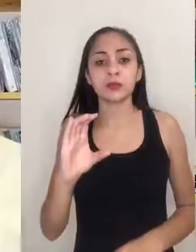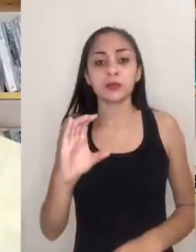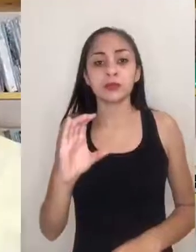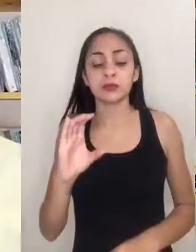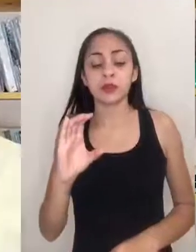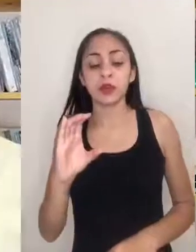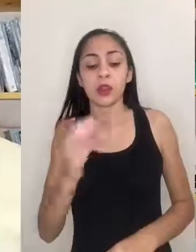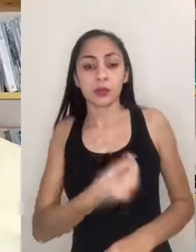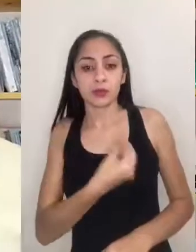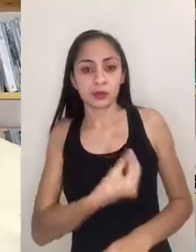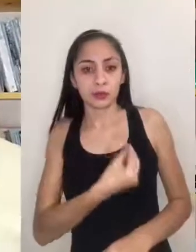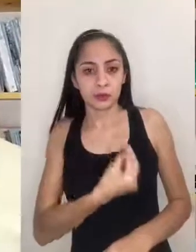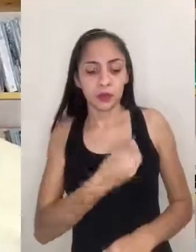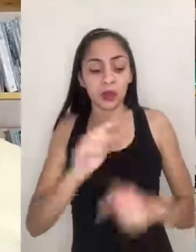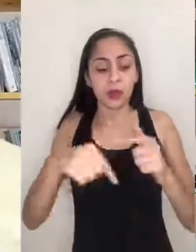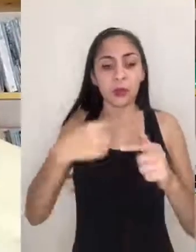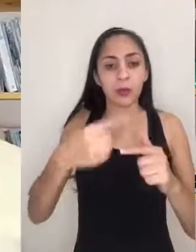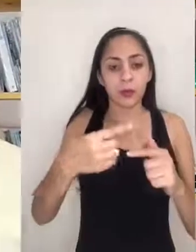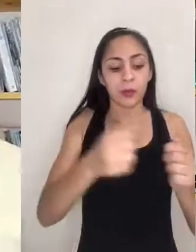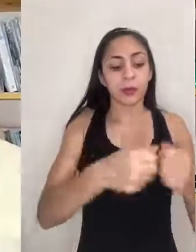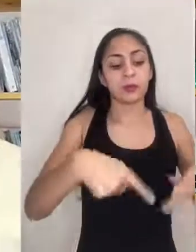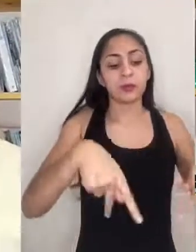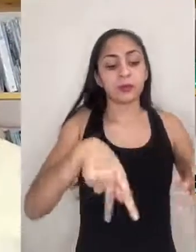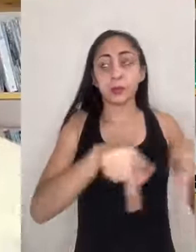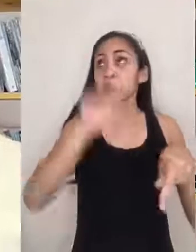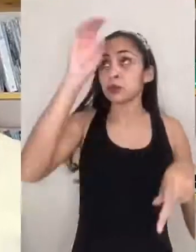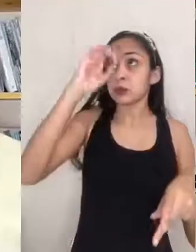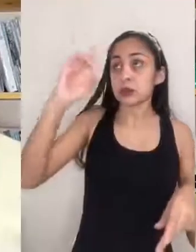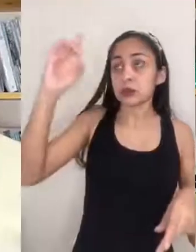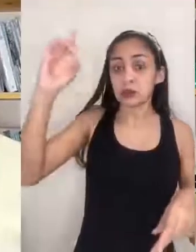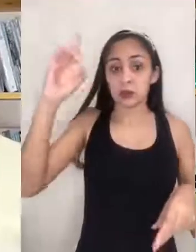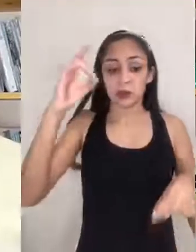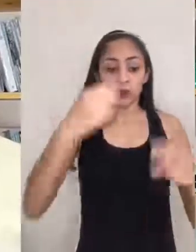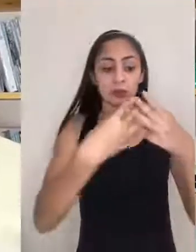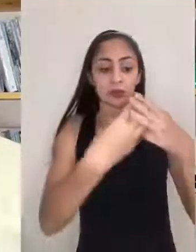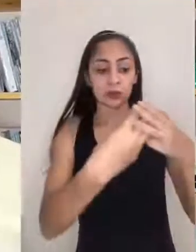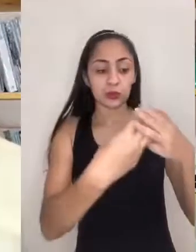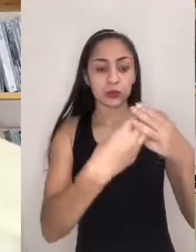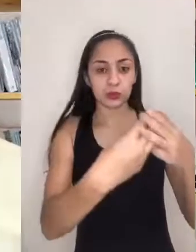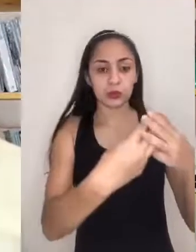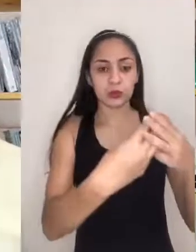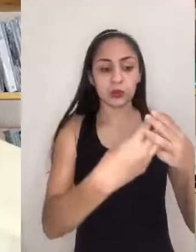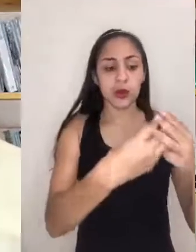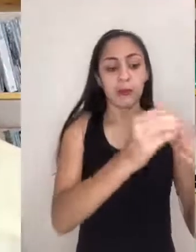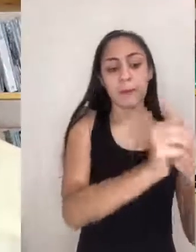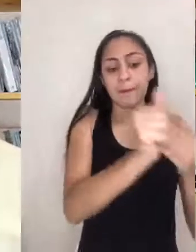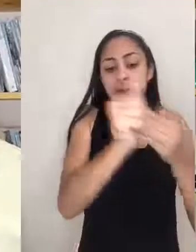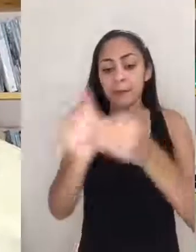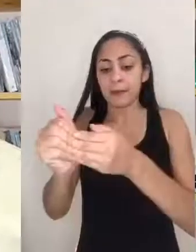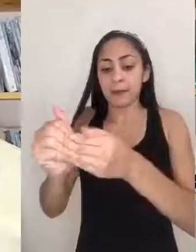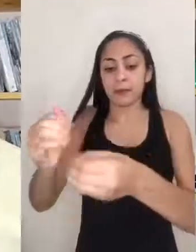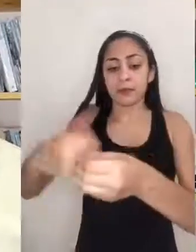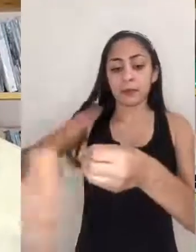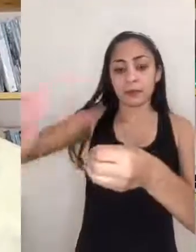viveu após o cativeiro babilônico do povo de Deus e profetizou